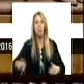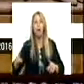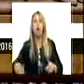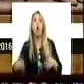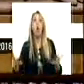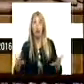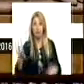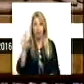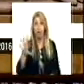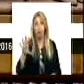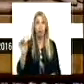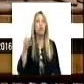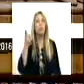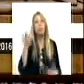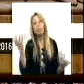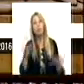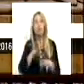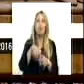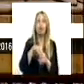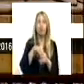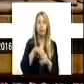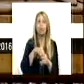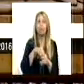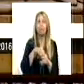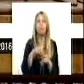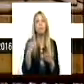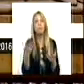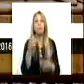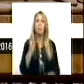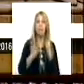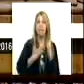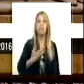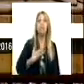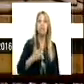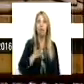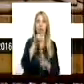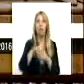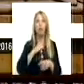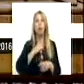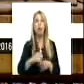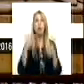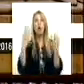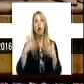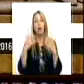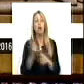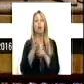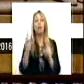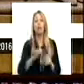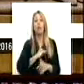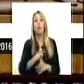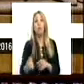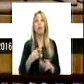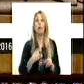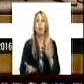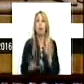ser pelo conteúdo. Logo, PSD e CDS votam contra este orçamento porque são contra a recuperação dos rendimentos